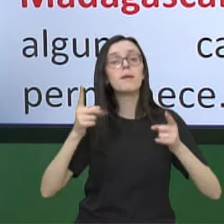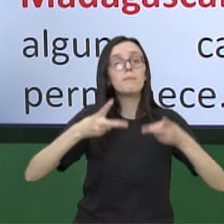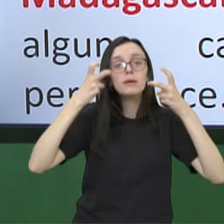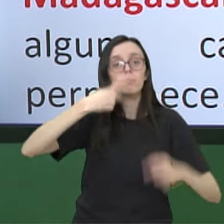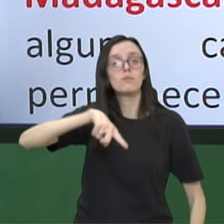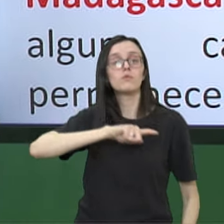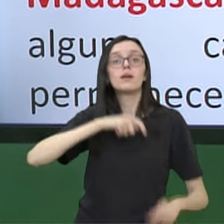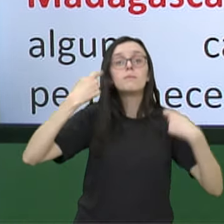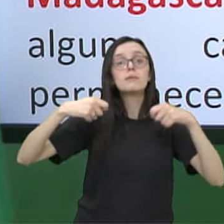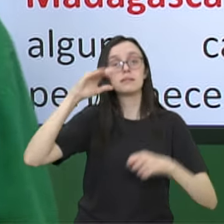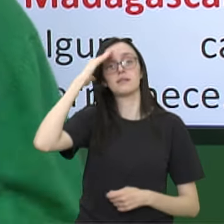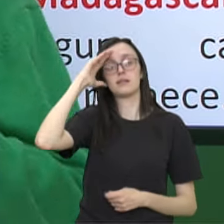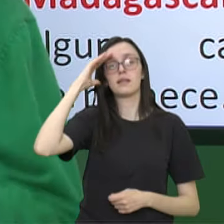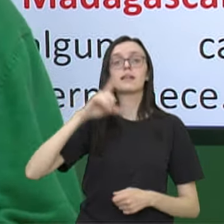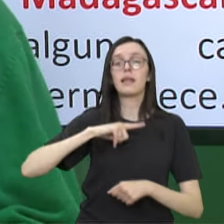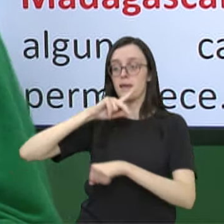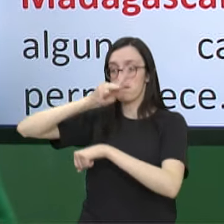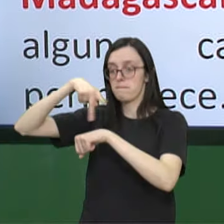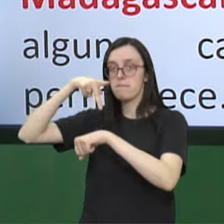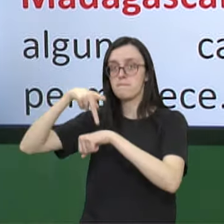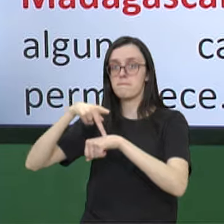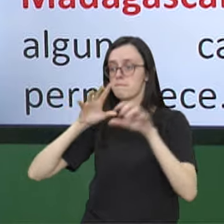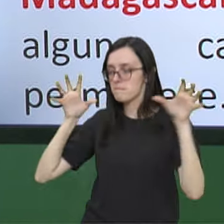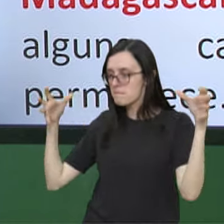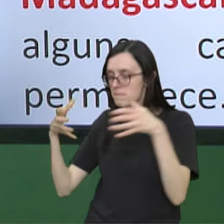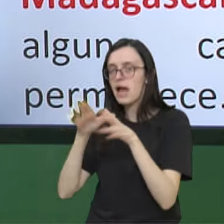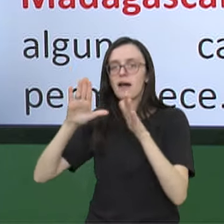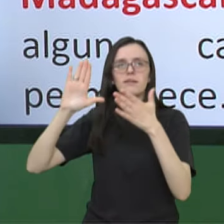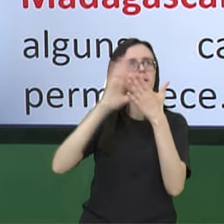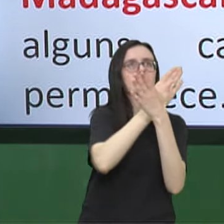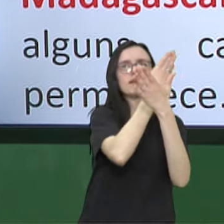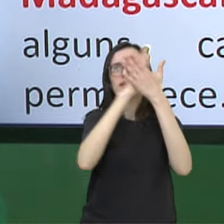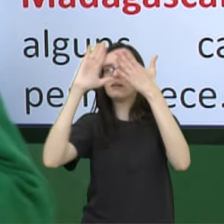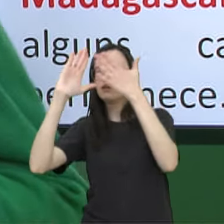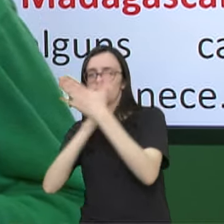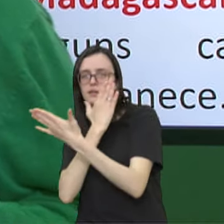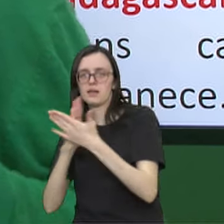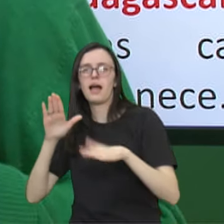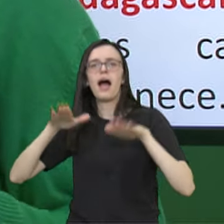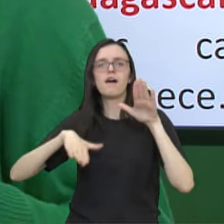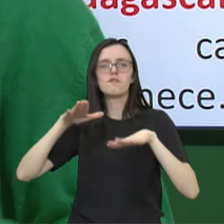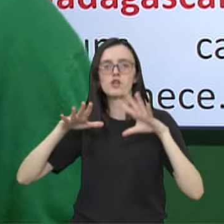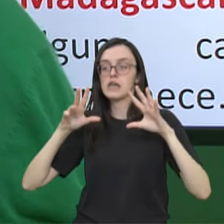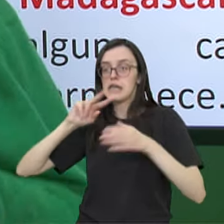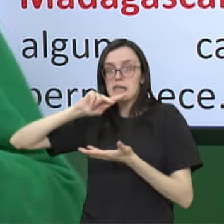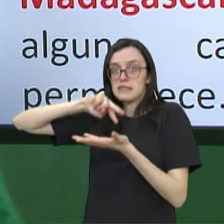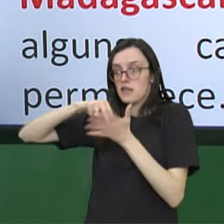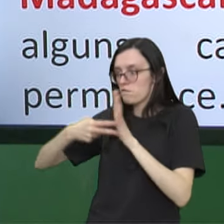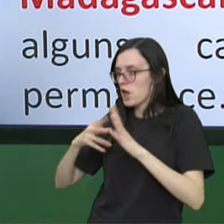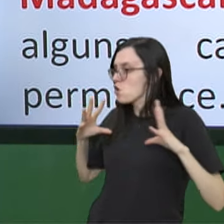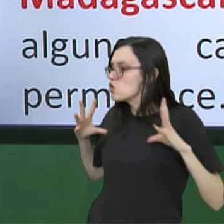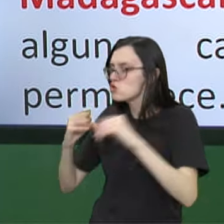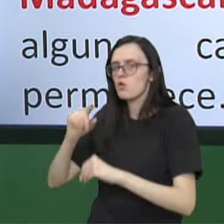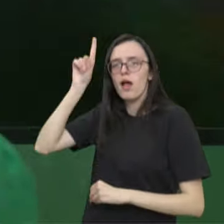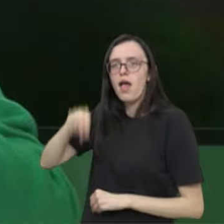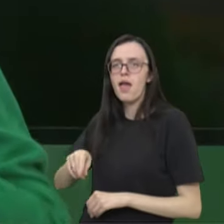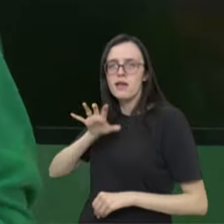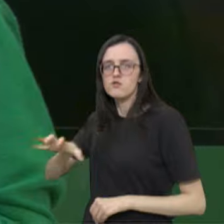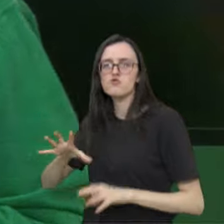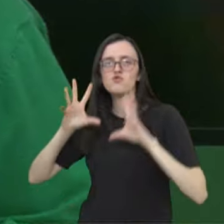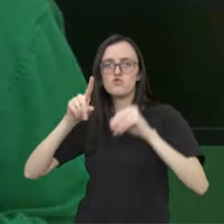entender que mesmo um país fazendo parte de uma classificação não significa que todos aqueles países estejam